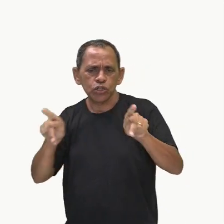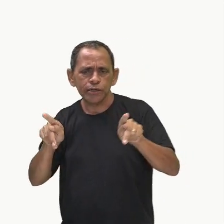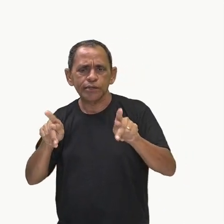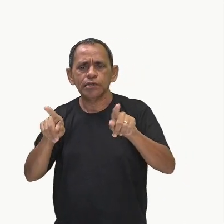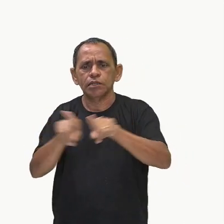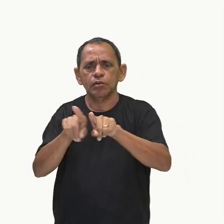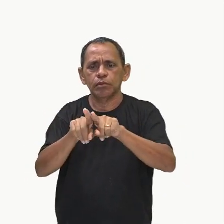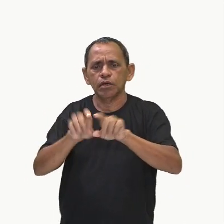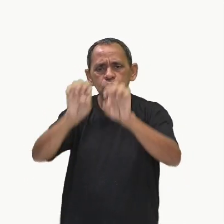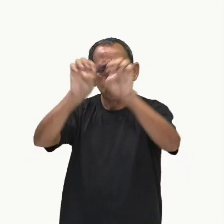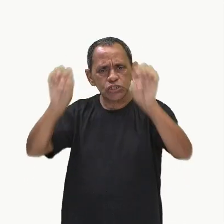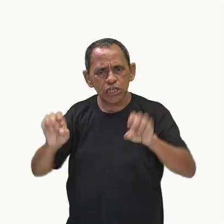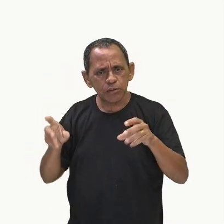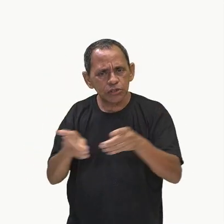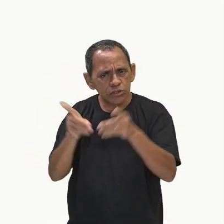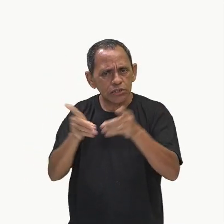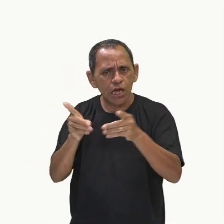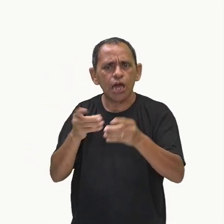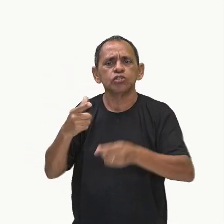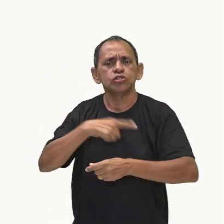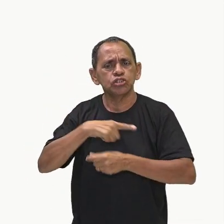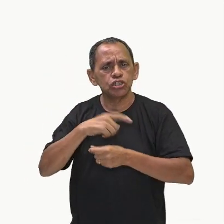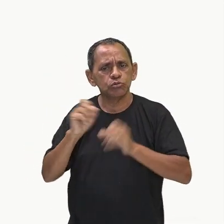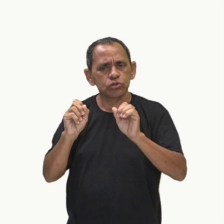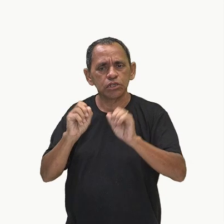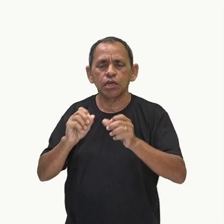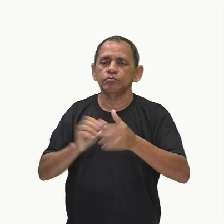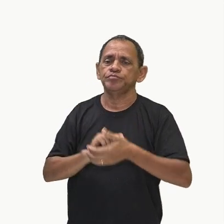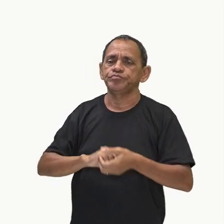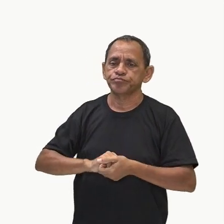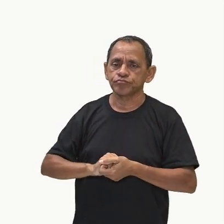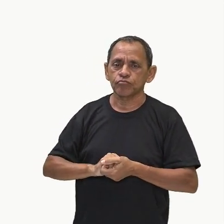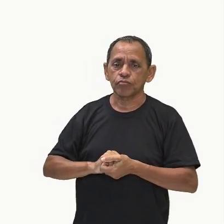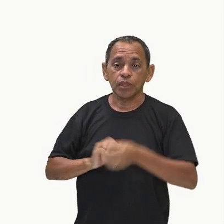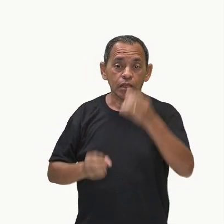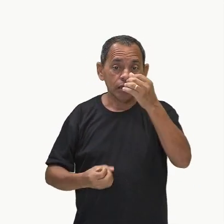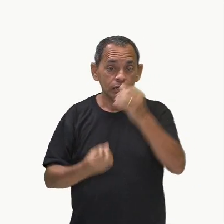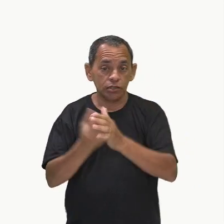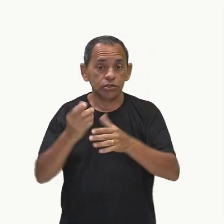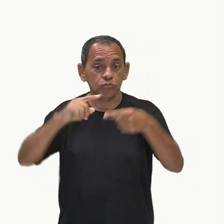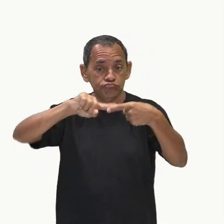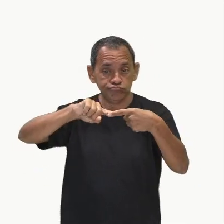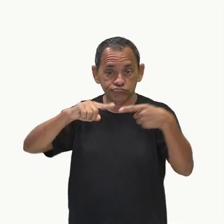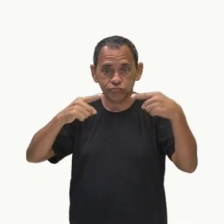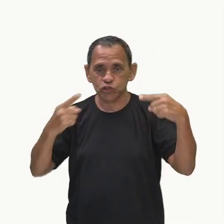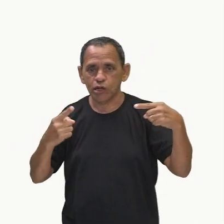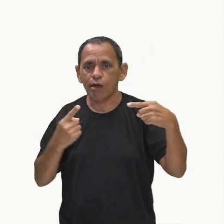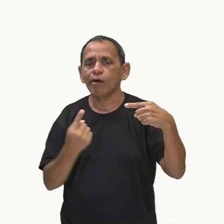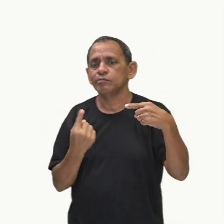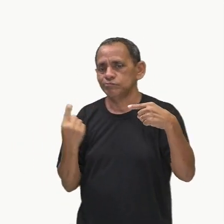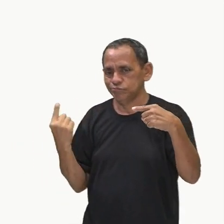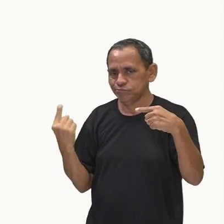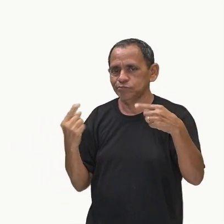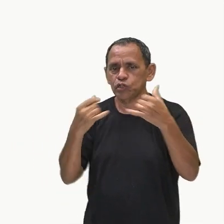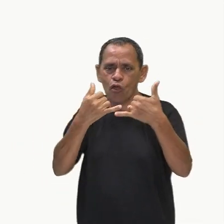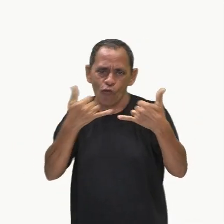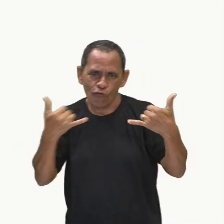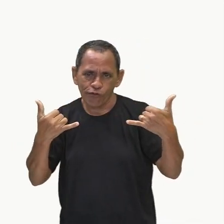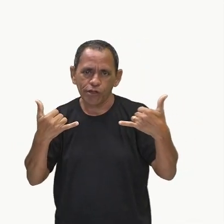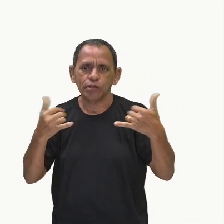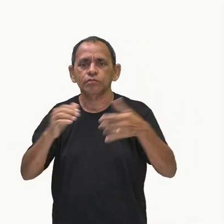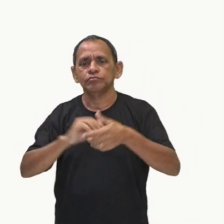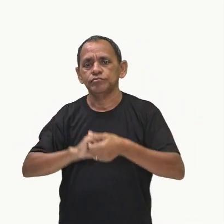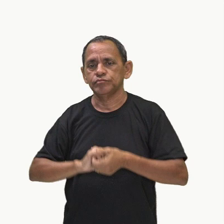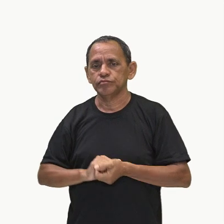esquema didático nós temos a formação do RNA, que é essa fita aqui, né? Essa fita é o RNA,